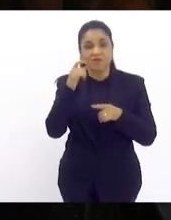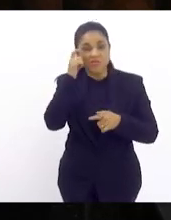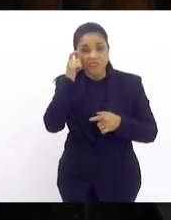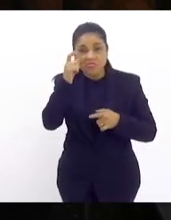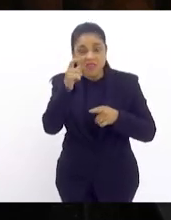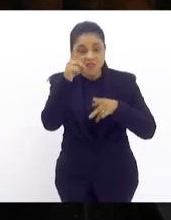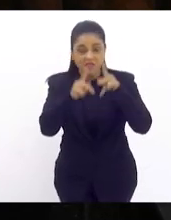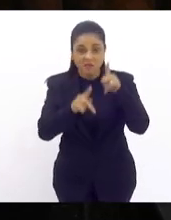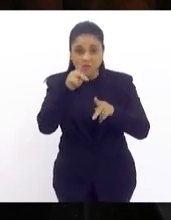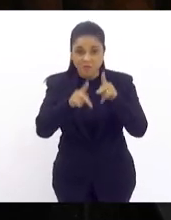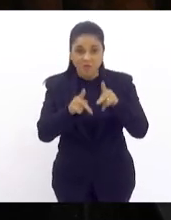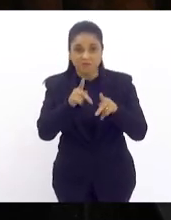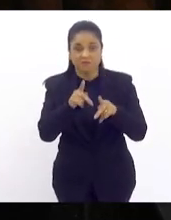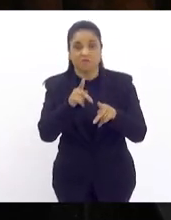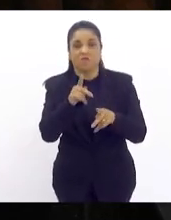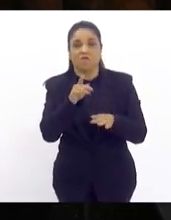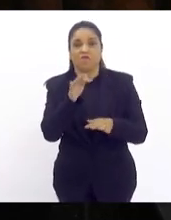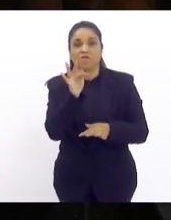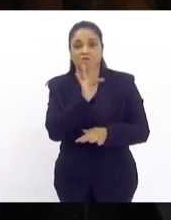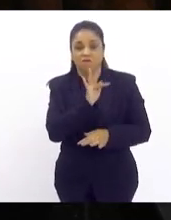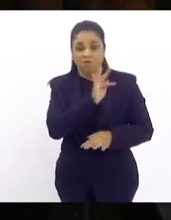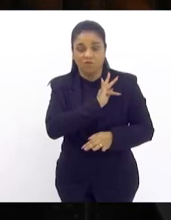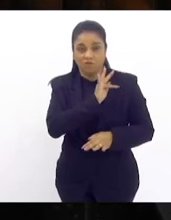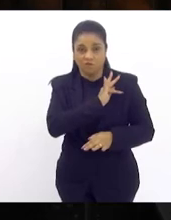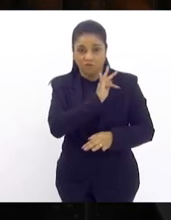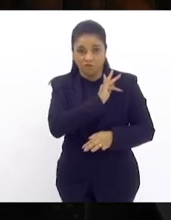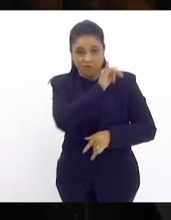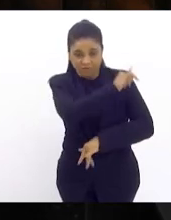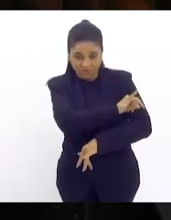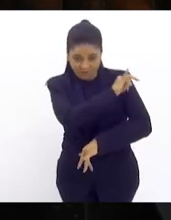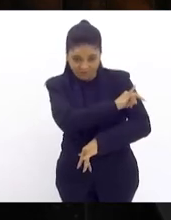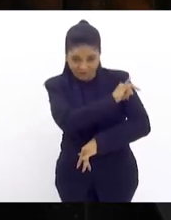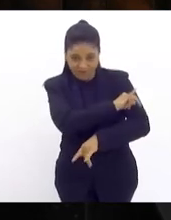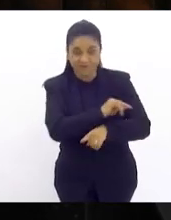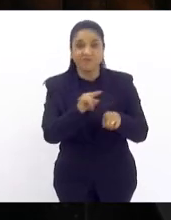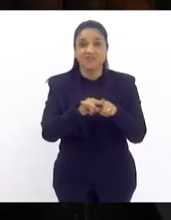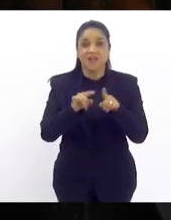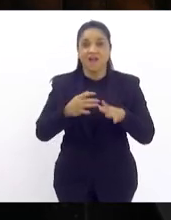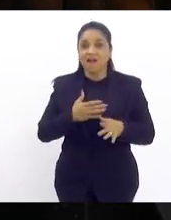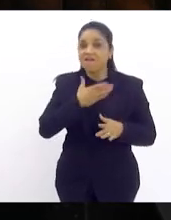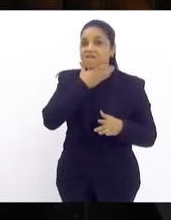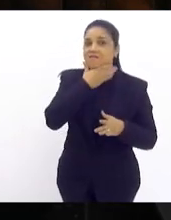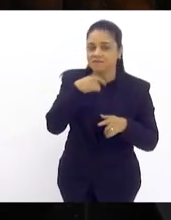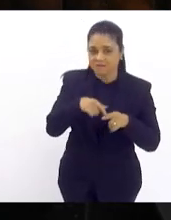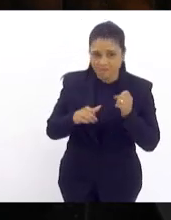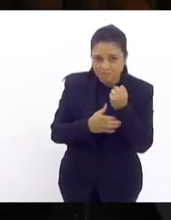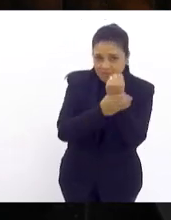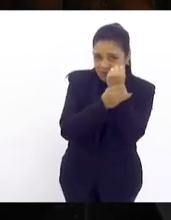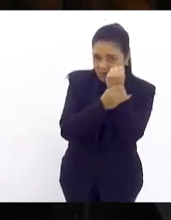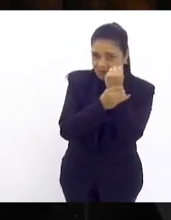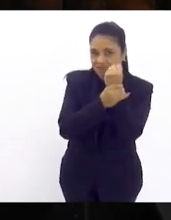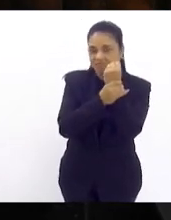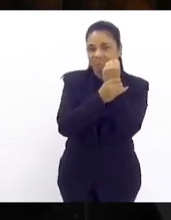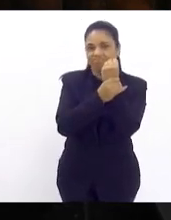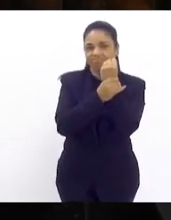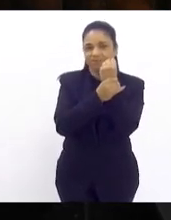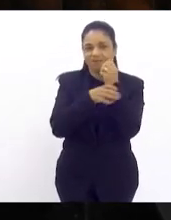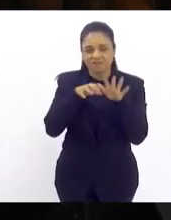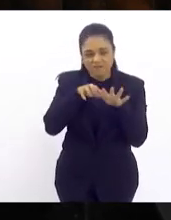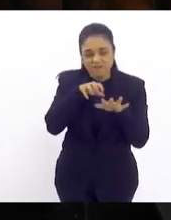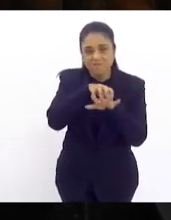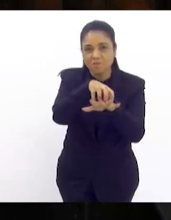da população Fluminense As crises que a gente vive na segurança nos